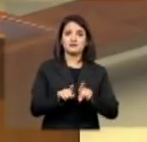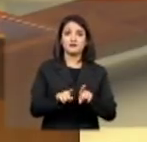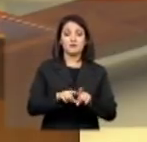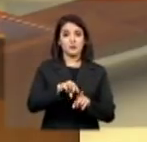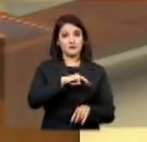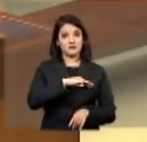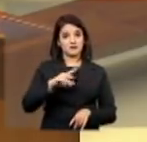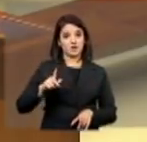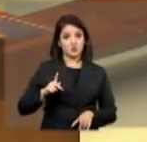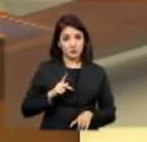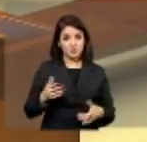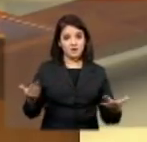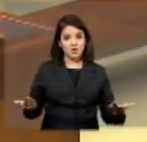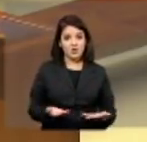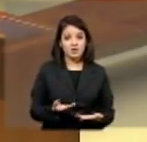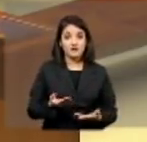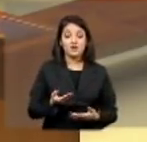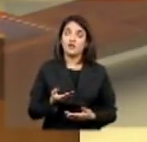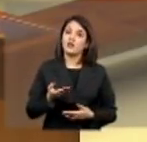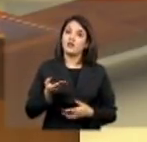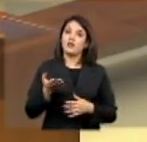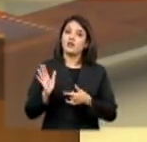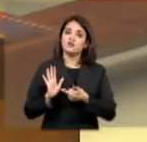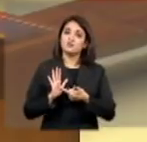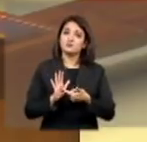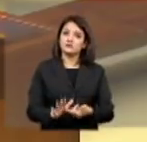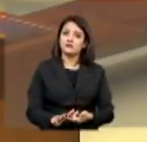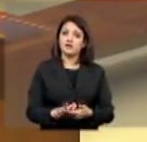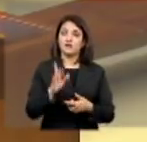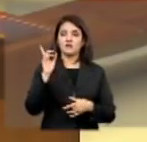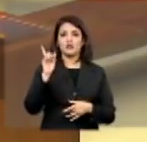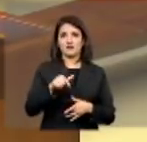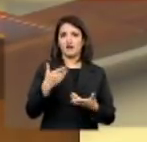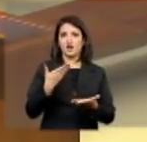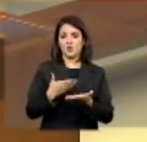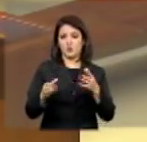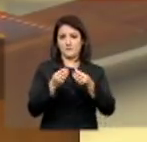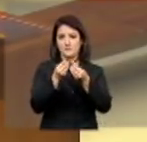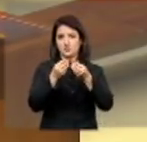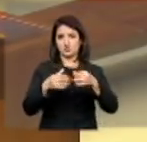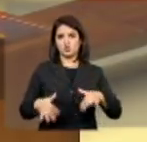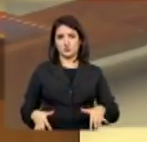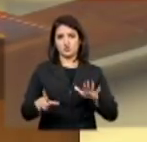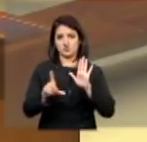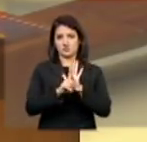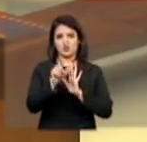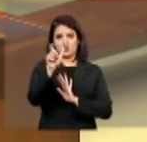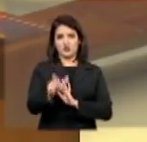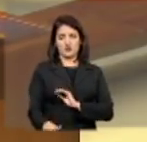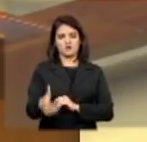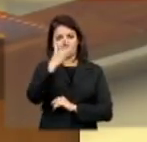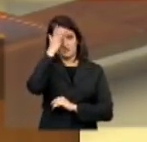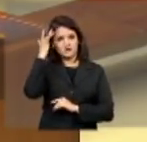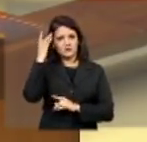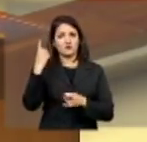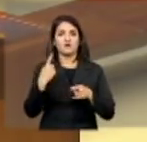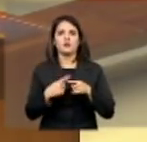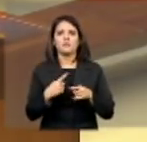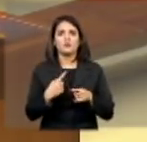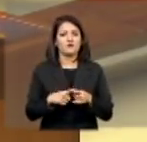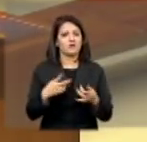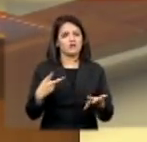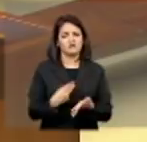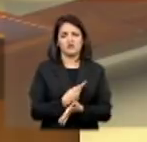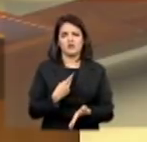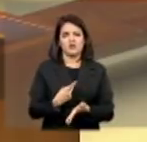de reconhecer o constrangimento ilegal do paciente por conta daquele julgado porque assim não deveria ter agido a